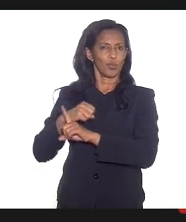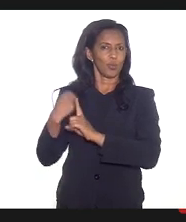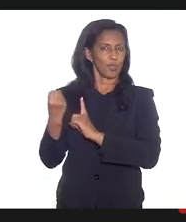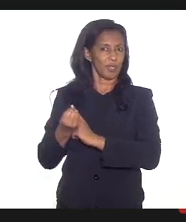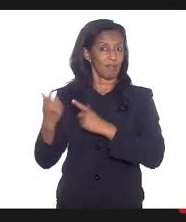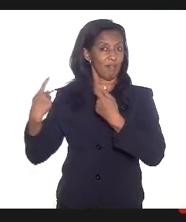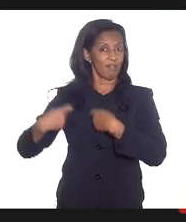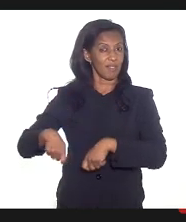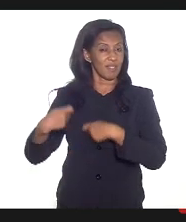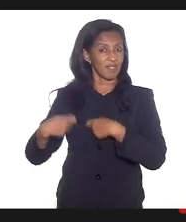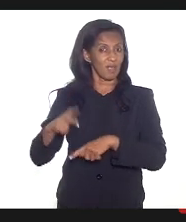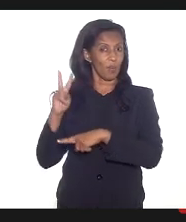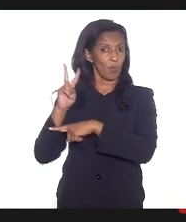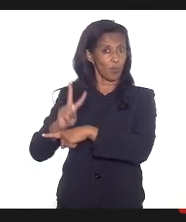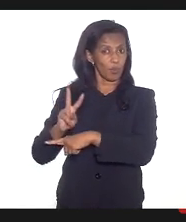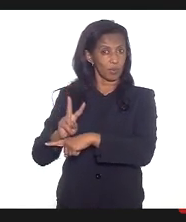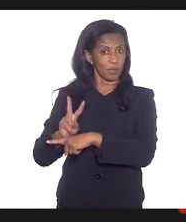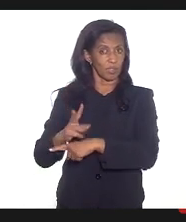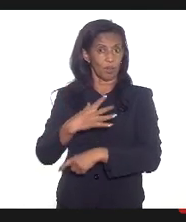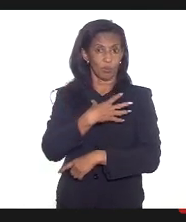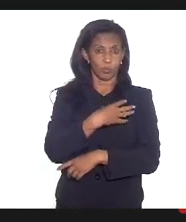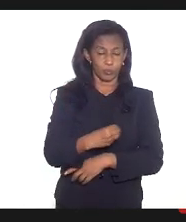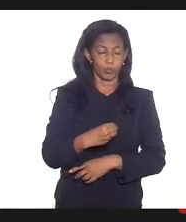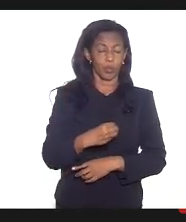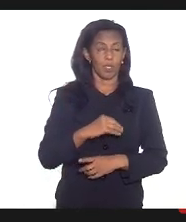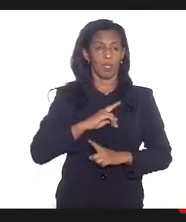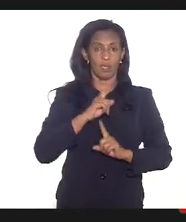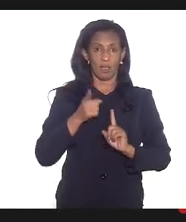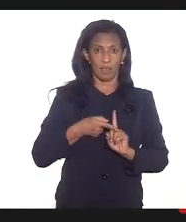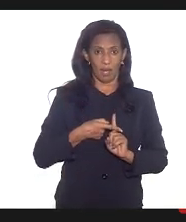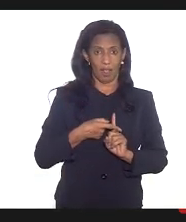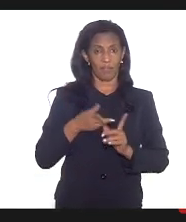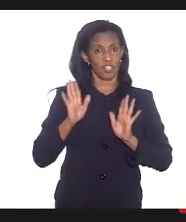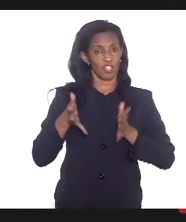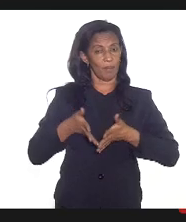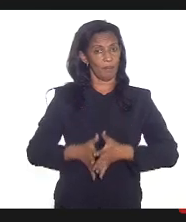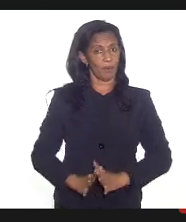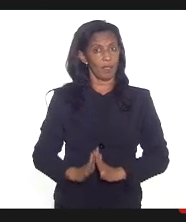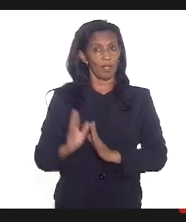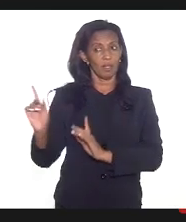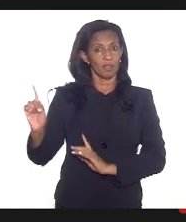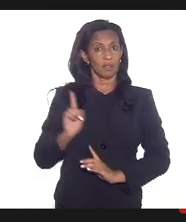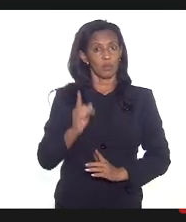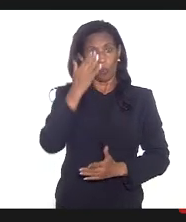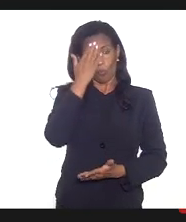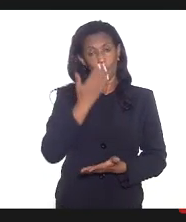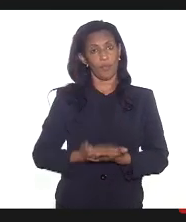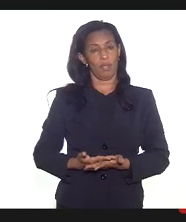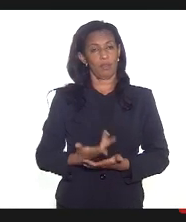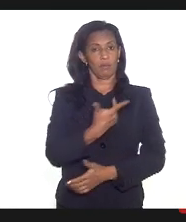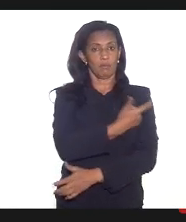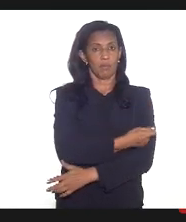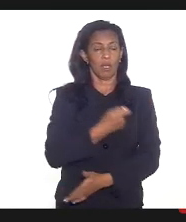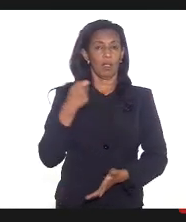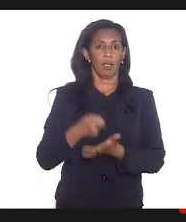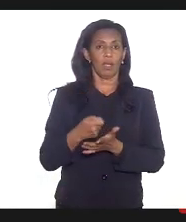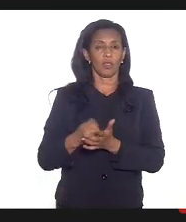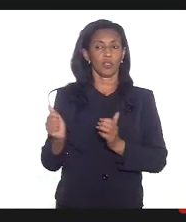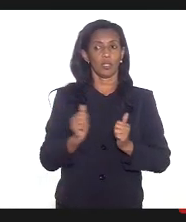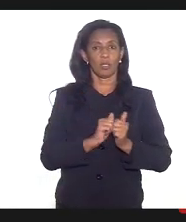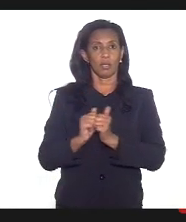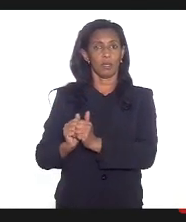a necessidade proteger lactante cuecas distante trazê-las com confiança para vacinação garantir o